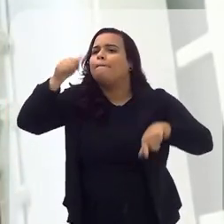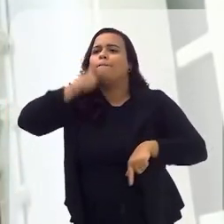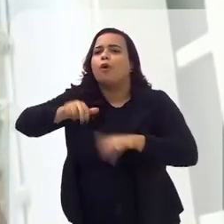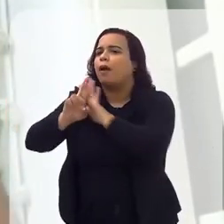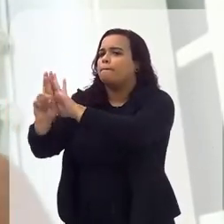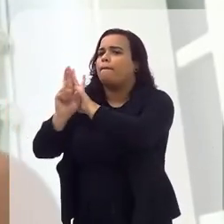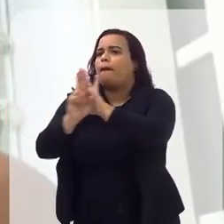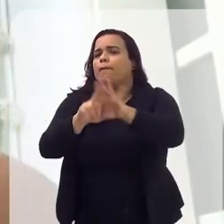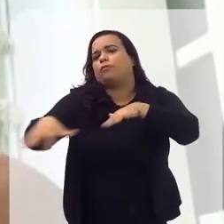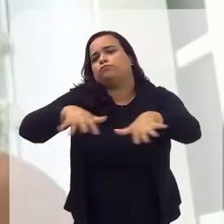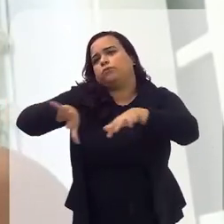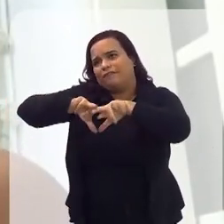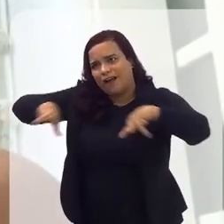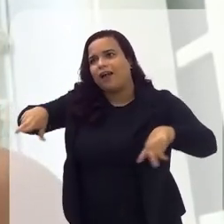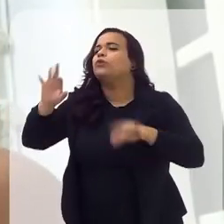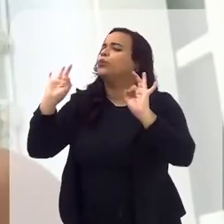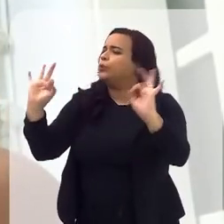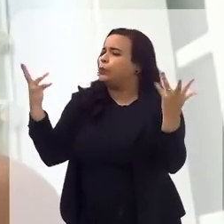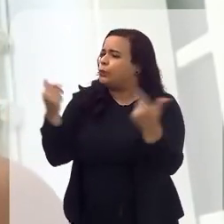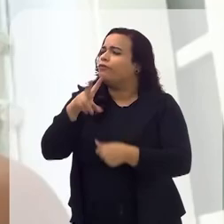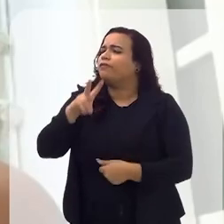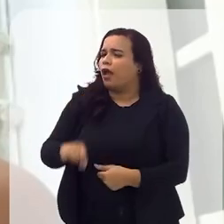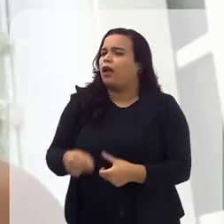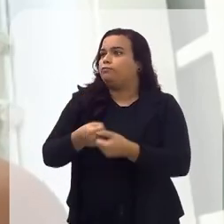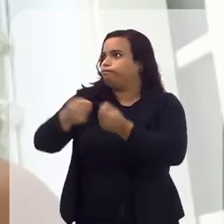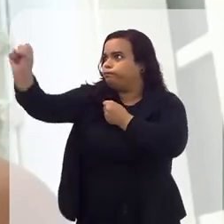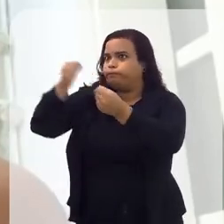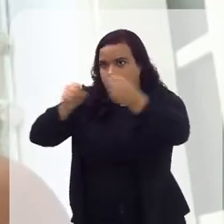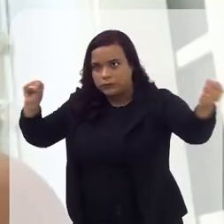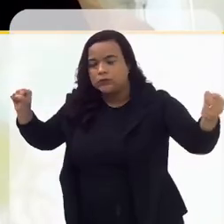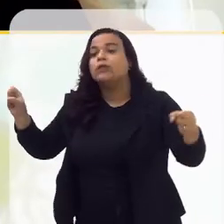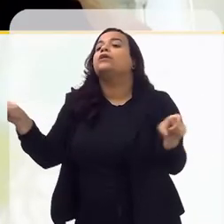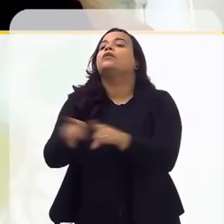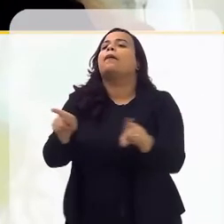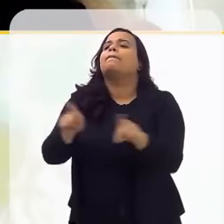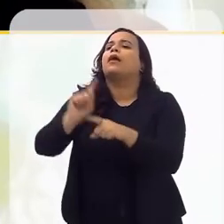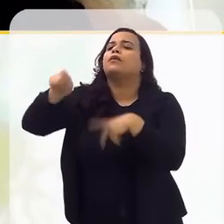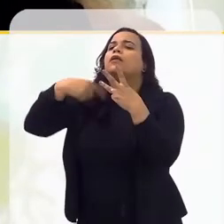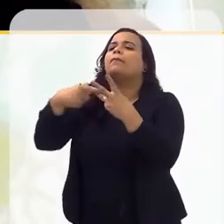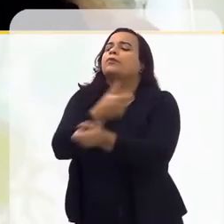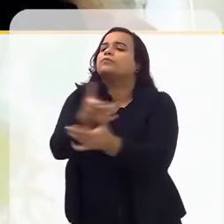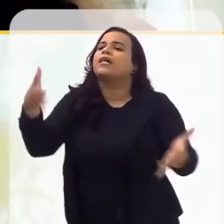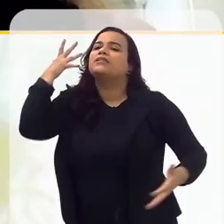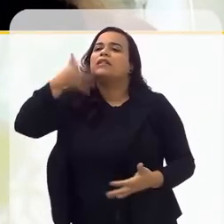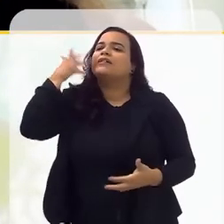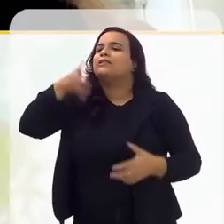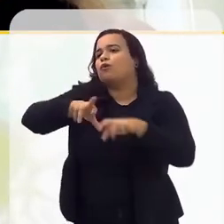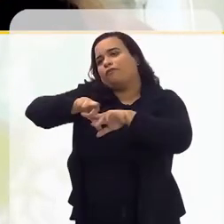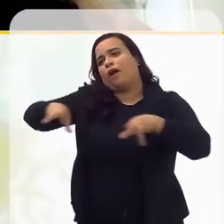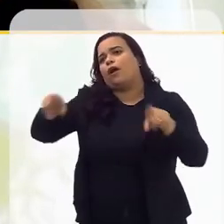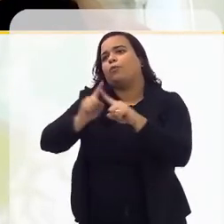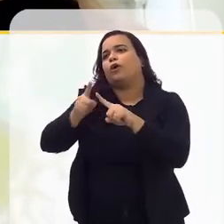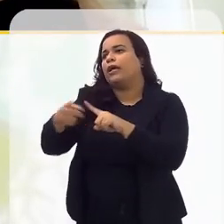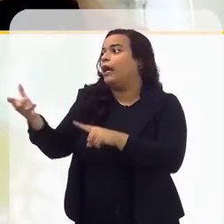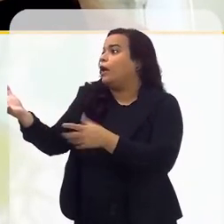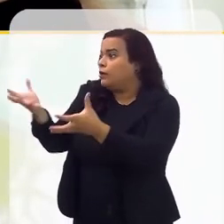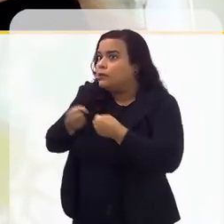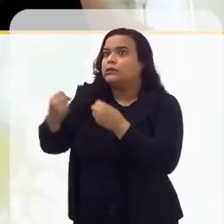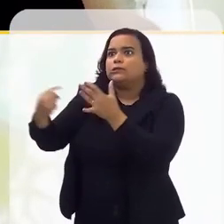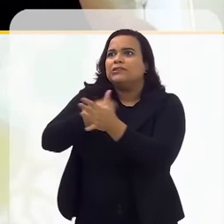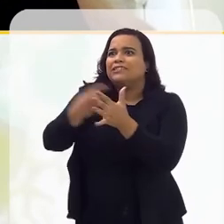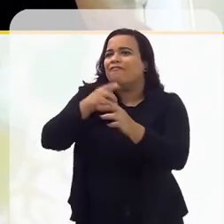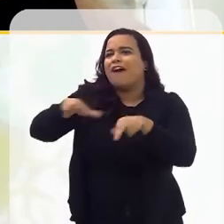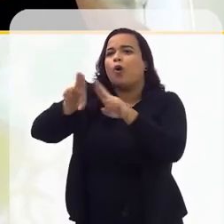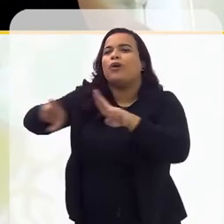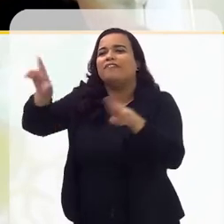entrevistadas, com mulheres representantes desses movimentos. Vai ser bem legal, bem grande. E depois a gente Nossa. vai disponibilizar disponibilizar essas sessões, porque eu tenho recebido também